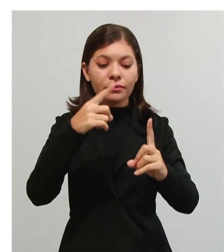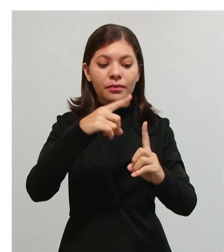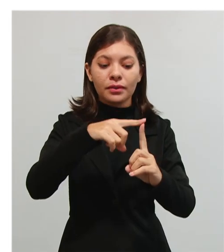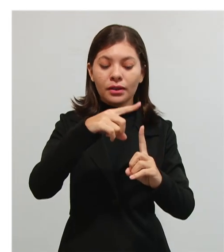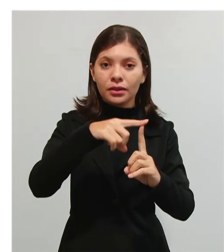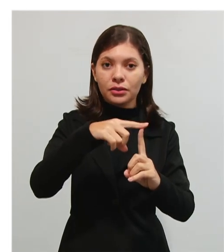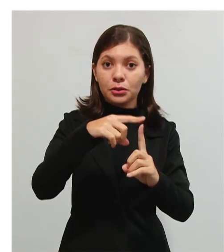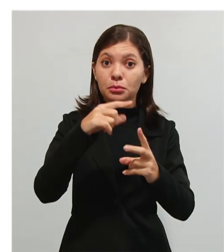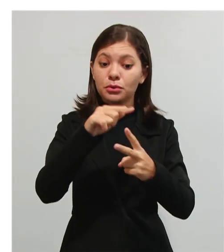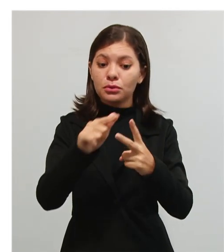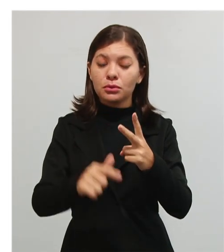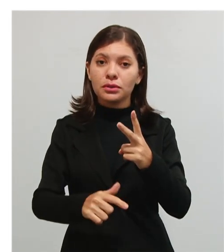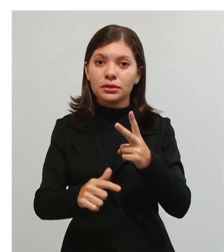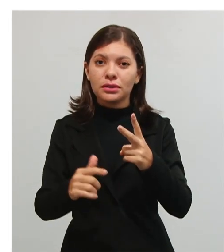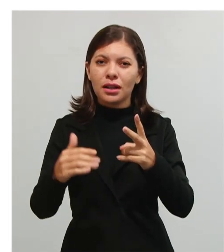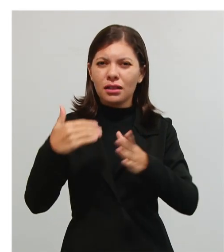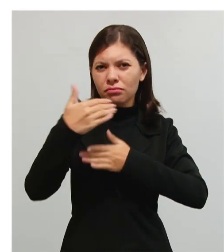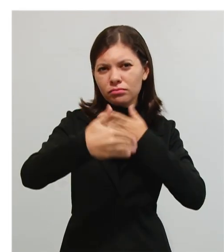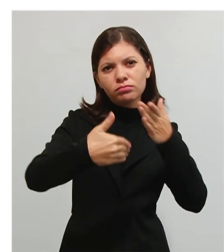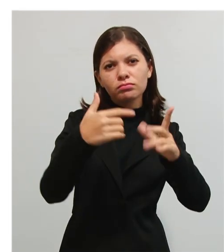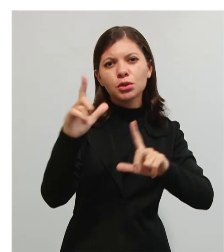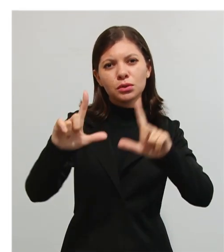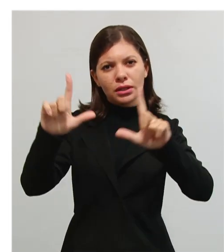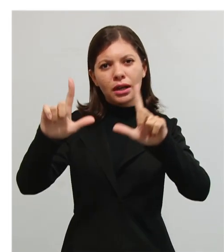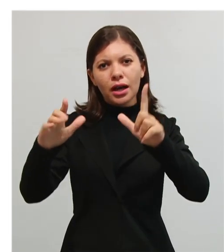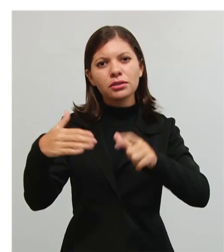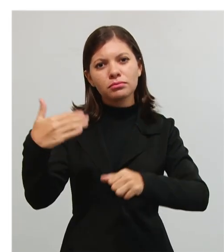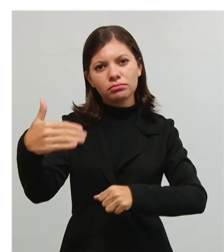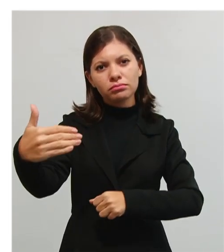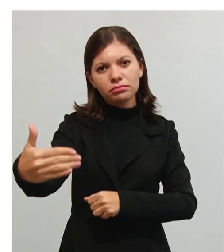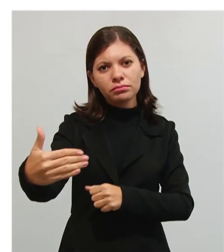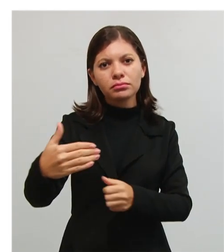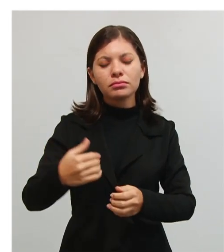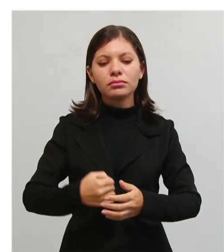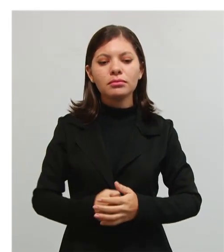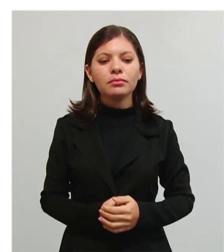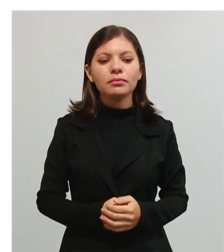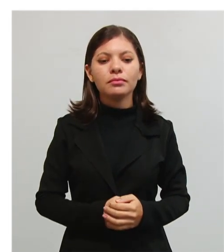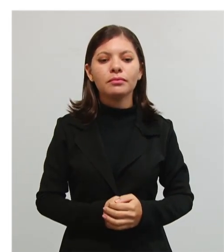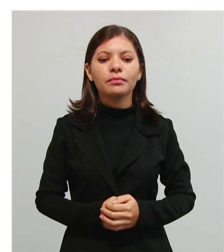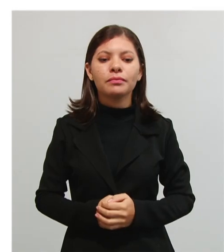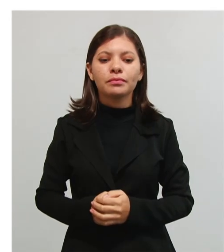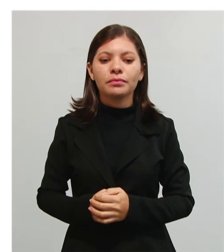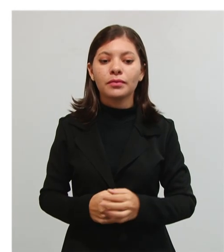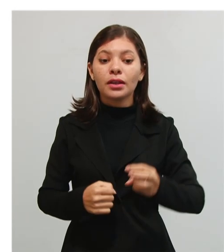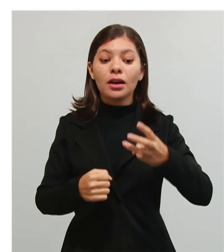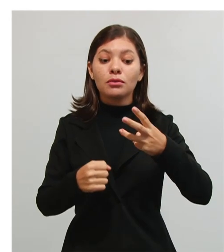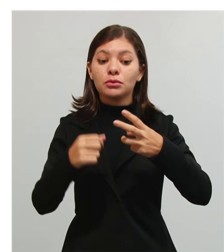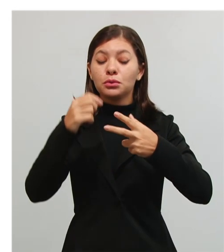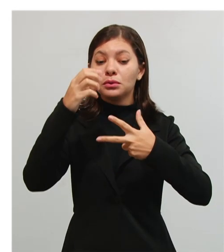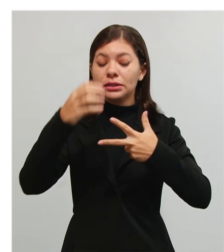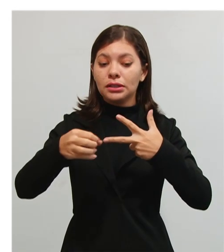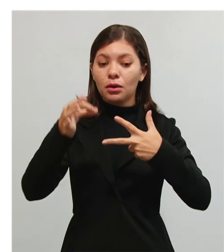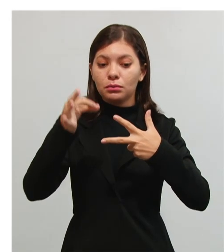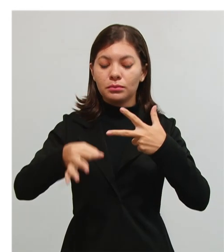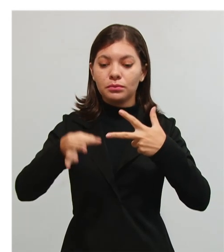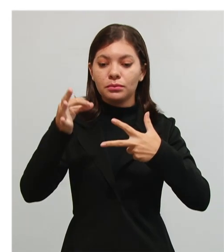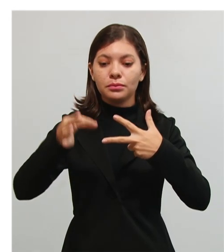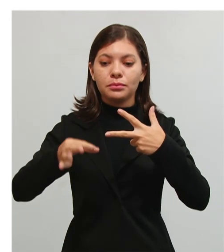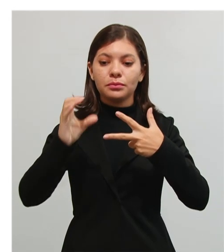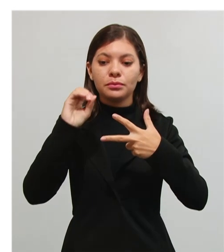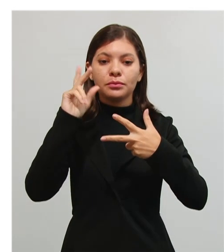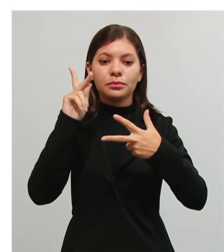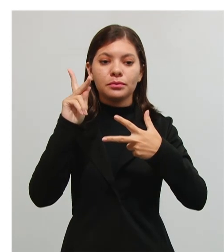no decorrer dos slides que eu coloquei também a negociação extrajudicial. Tudo certo? Olha